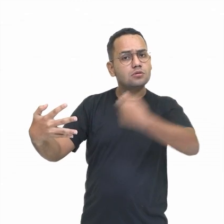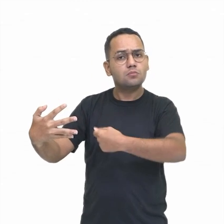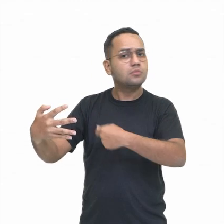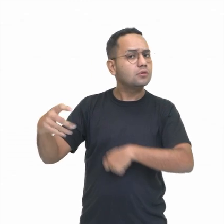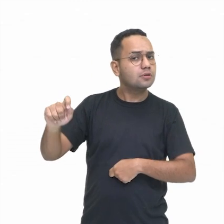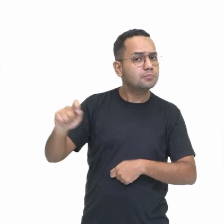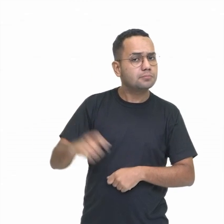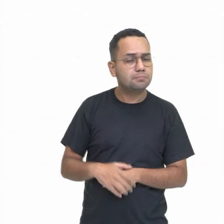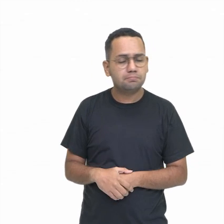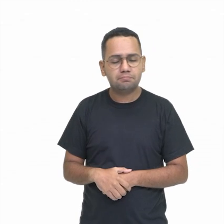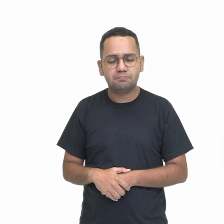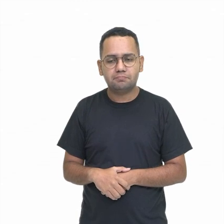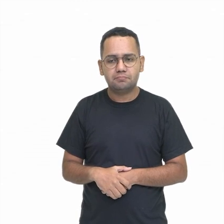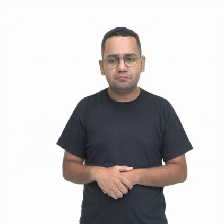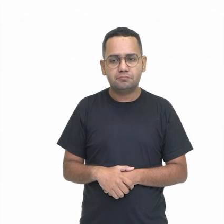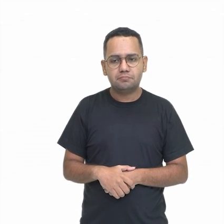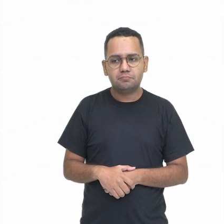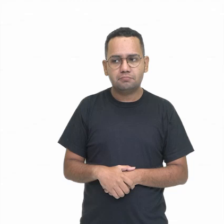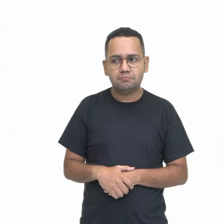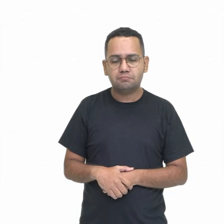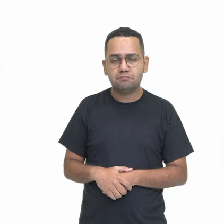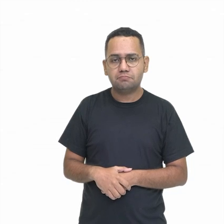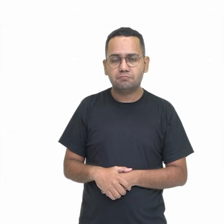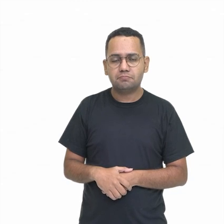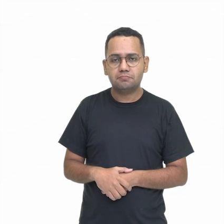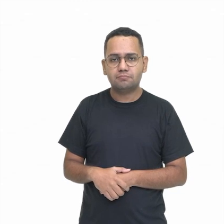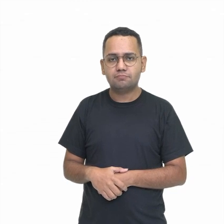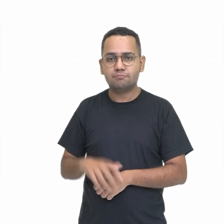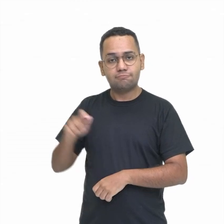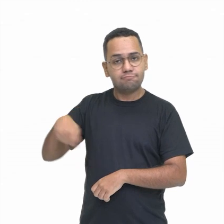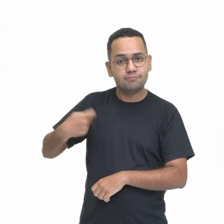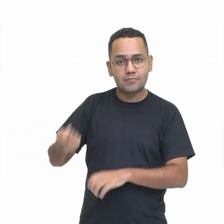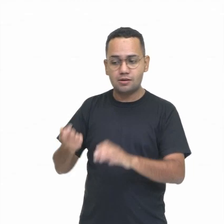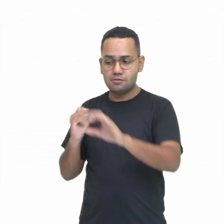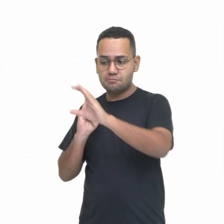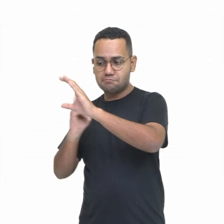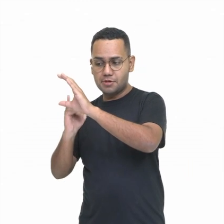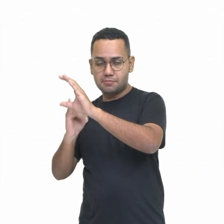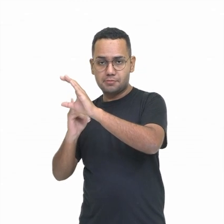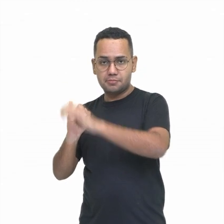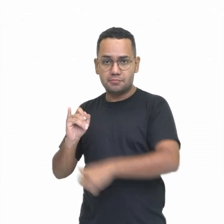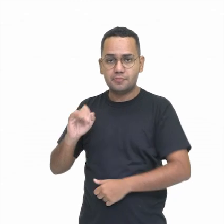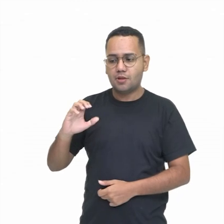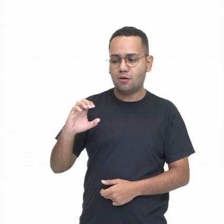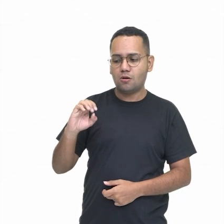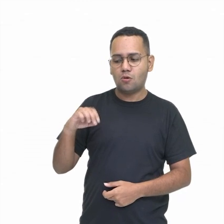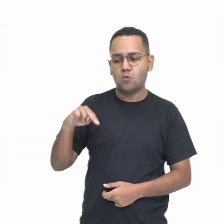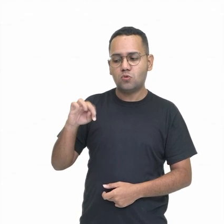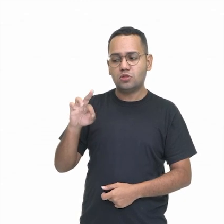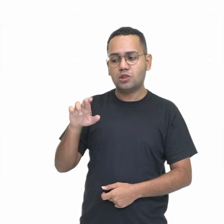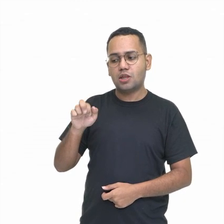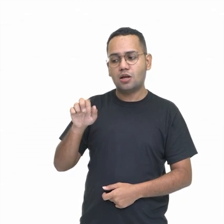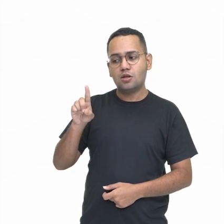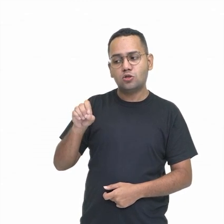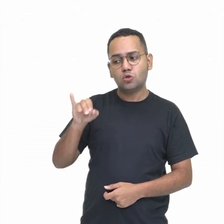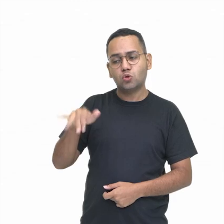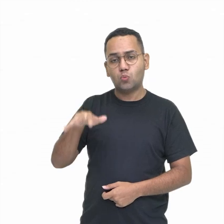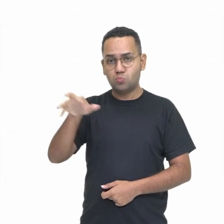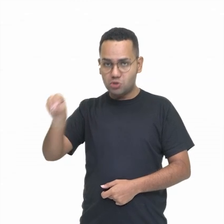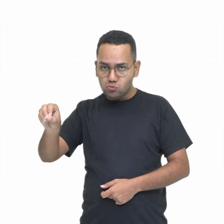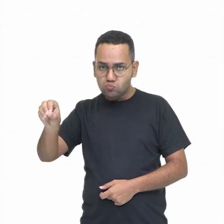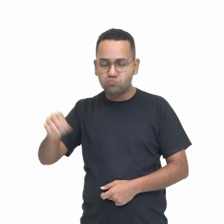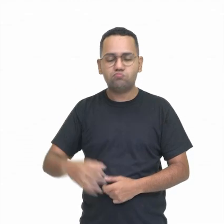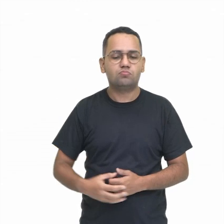Eh esses elementos aí do conjunto B de contradomínio então todos esses valores que nós temos